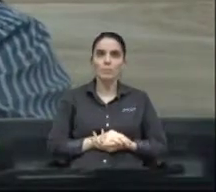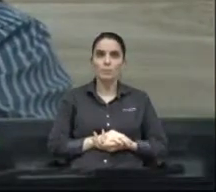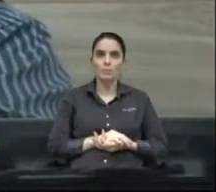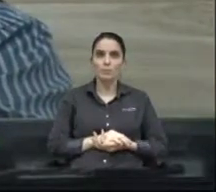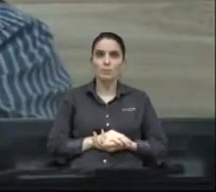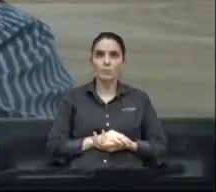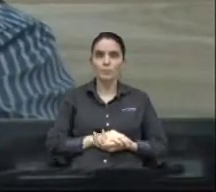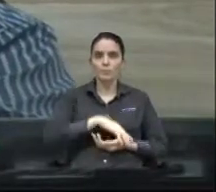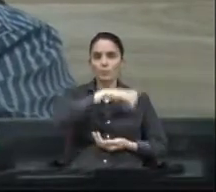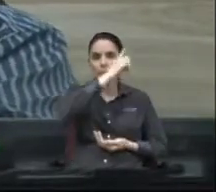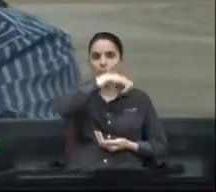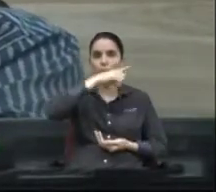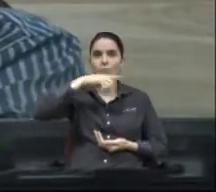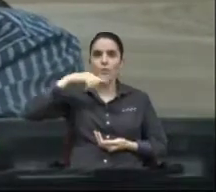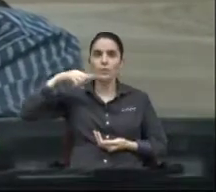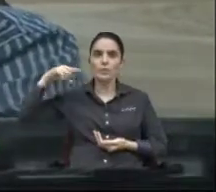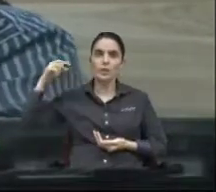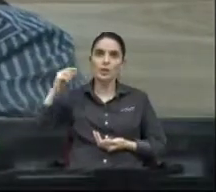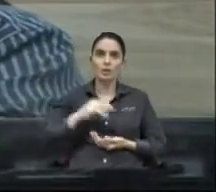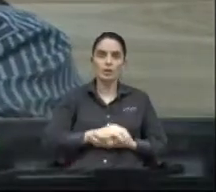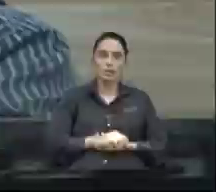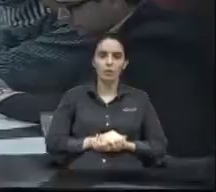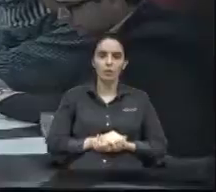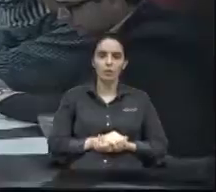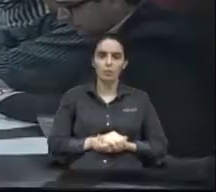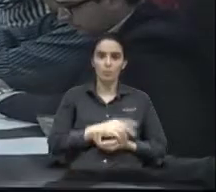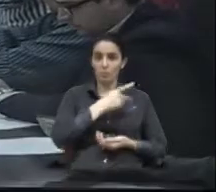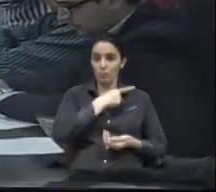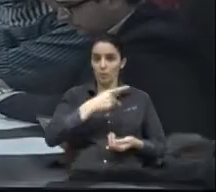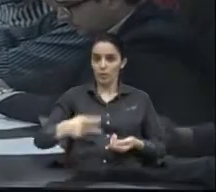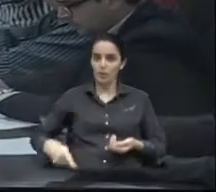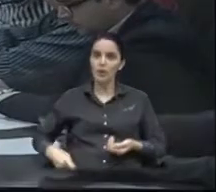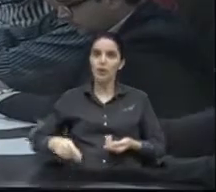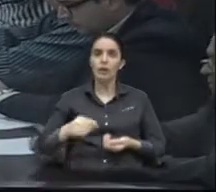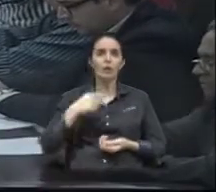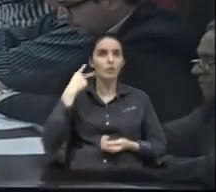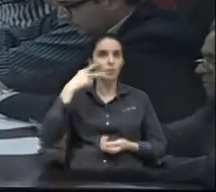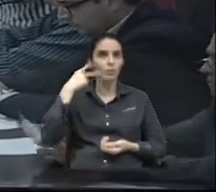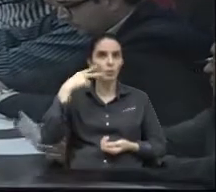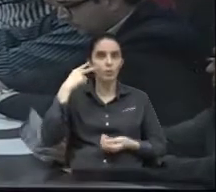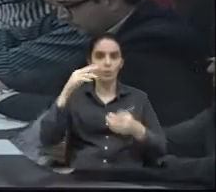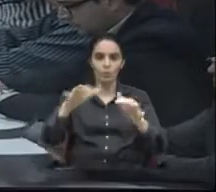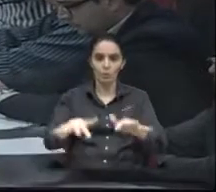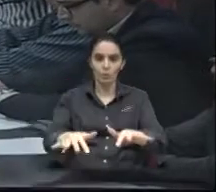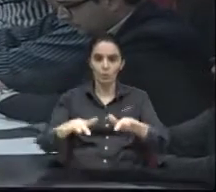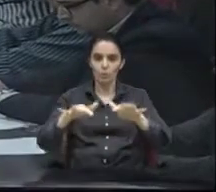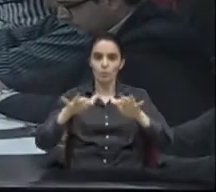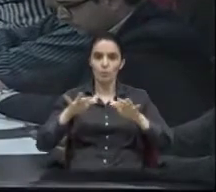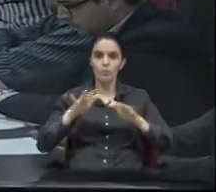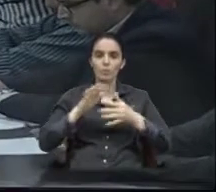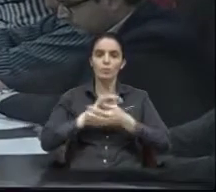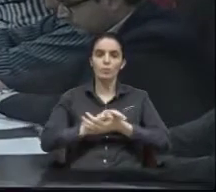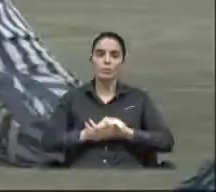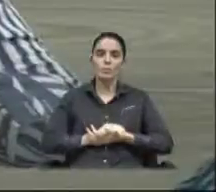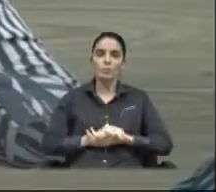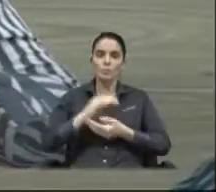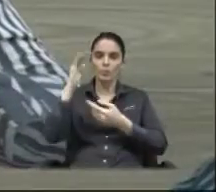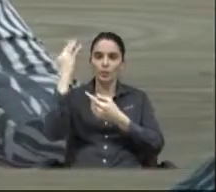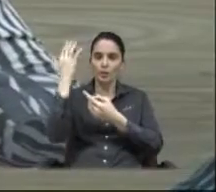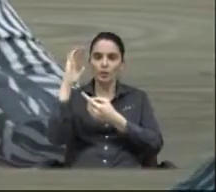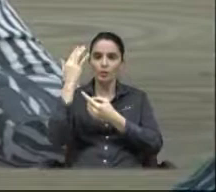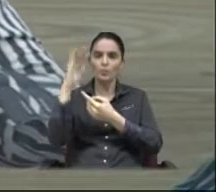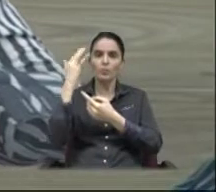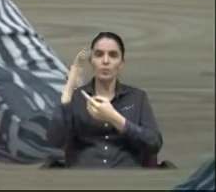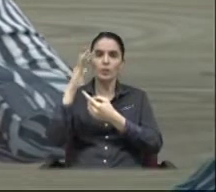vice-presidente Mayra Costa. Senhor presidente, nobres colegas, público que nos assiste, para parabenizar